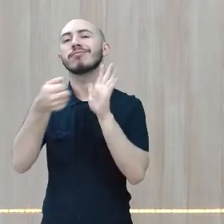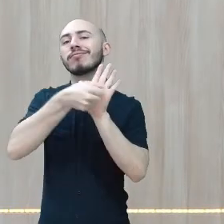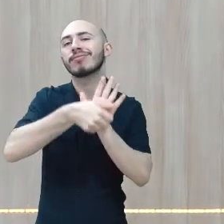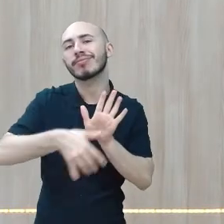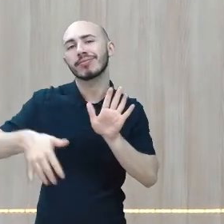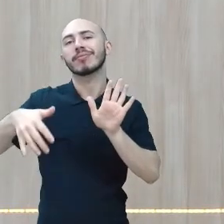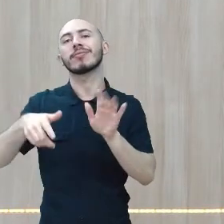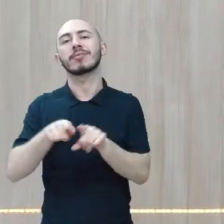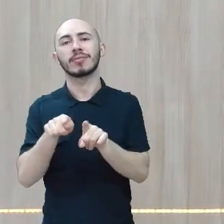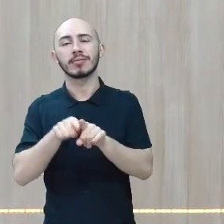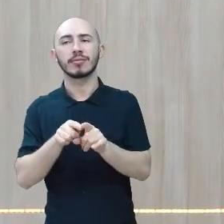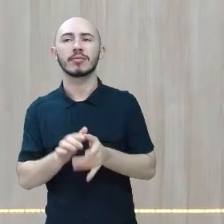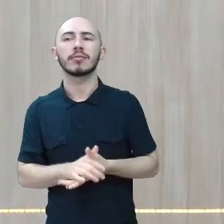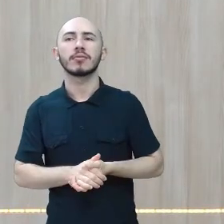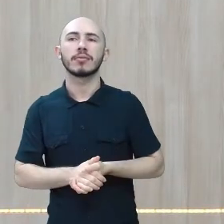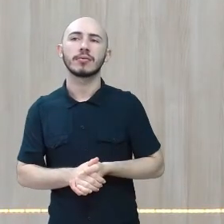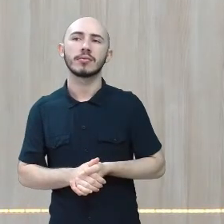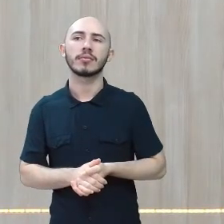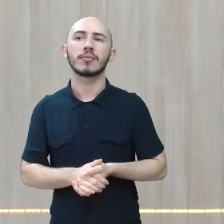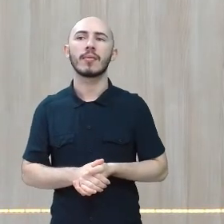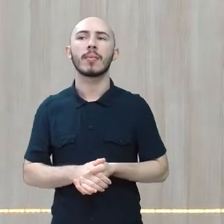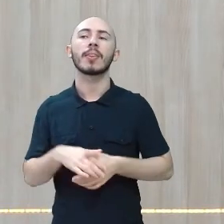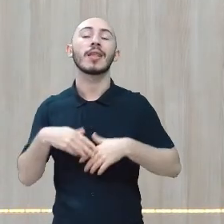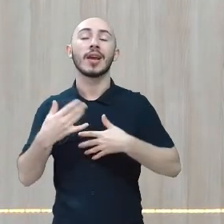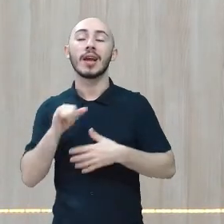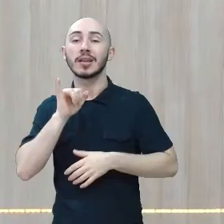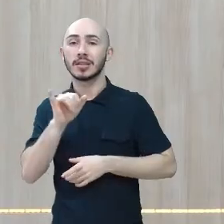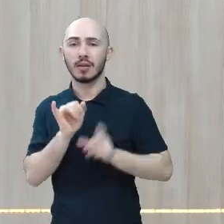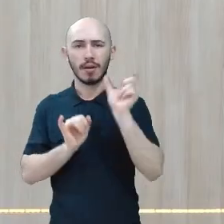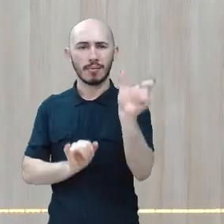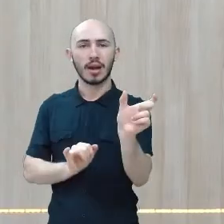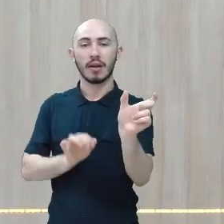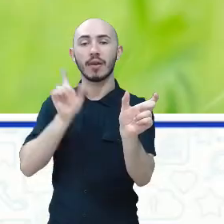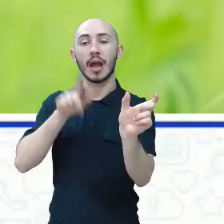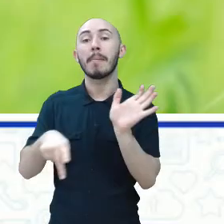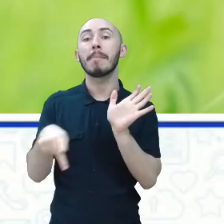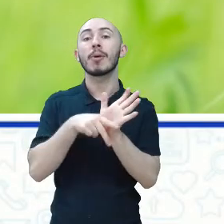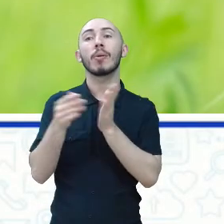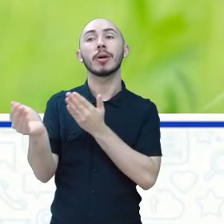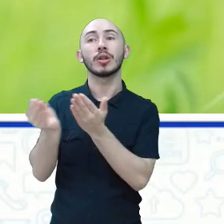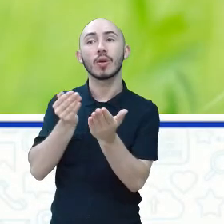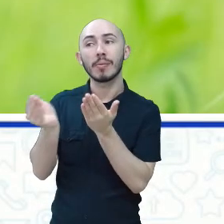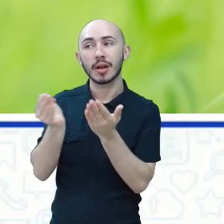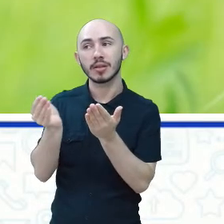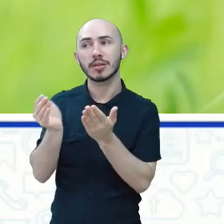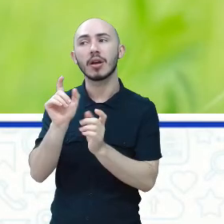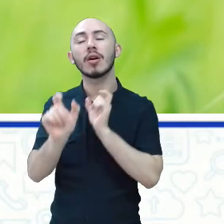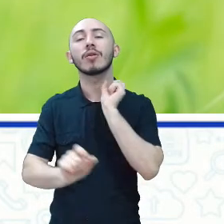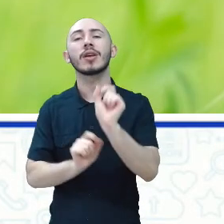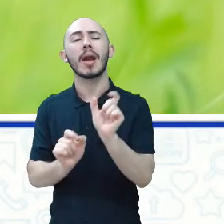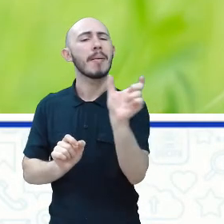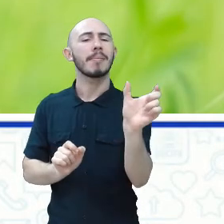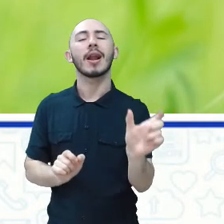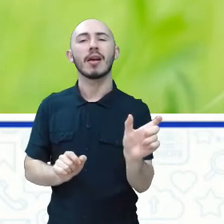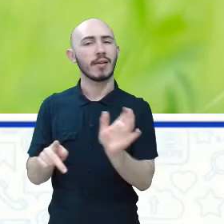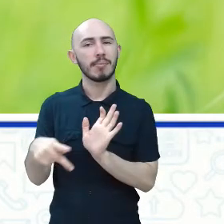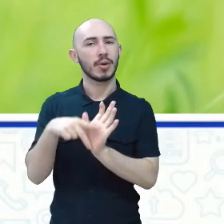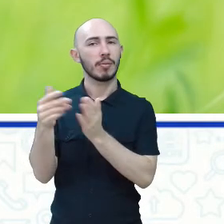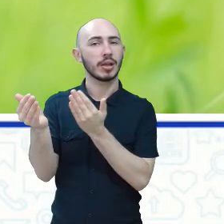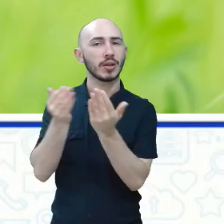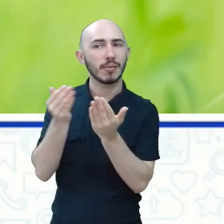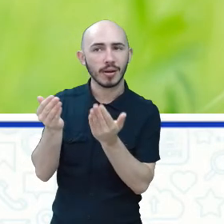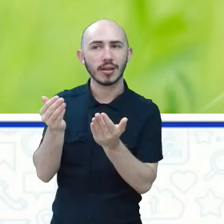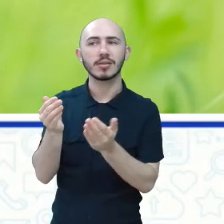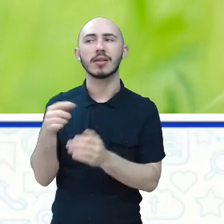Então, vamos lá. Quando um conectivo de comparação, conectivo é aquelas palavrinhas,